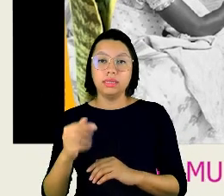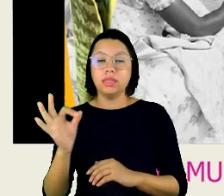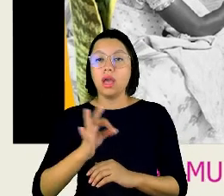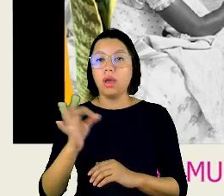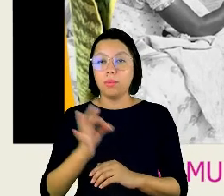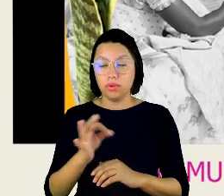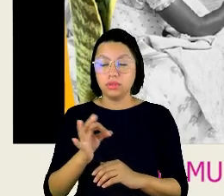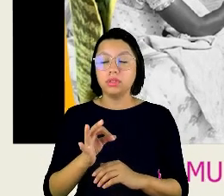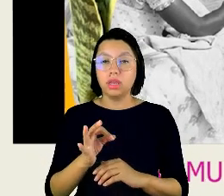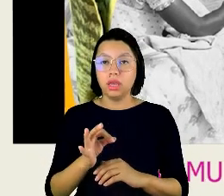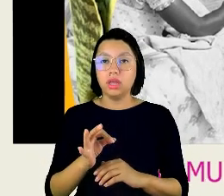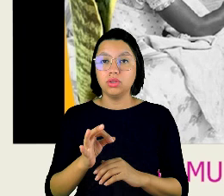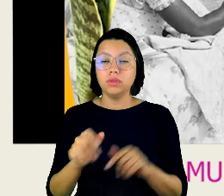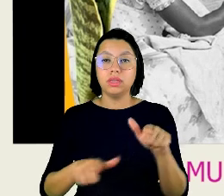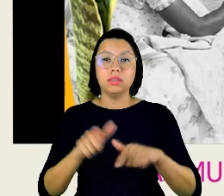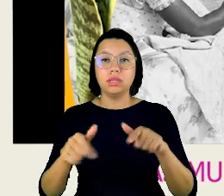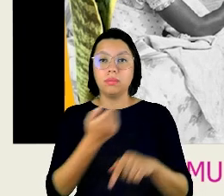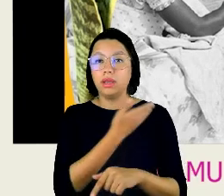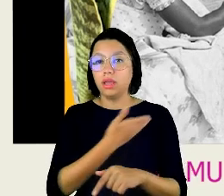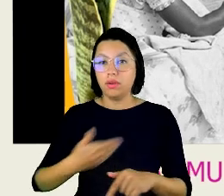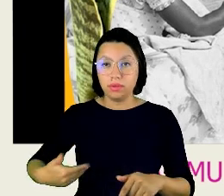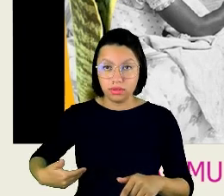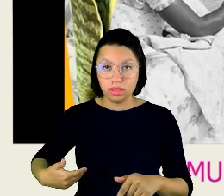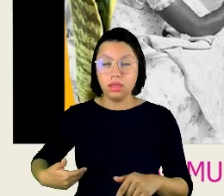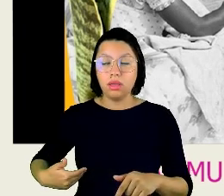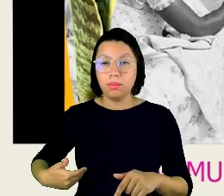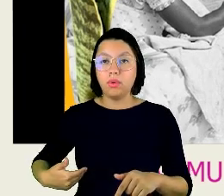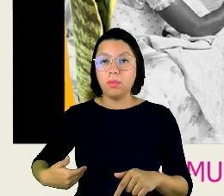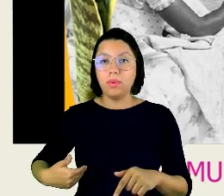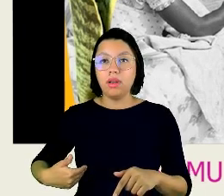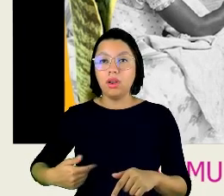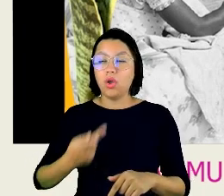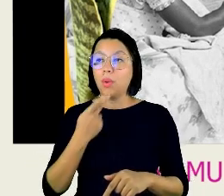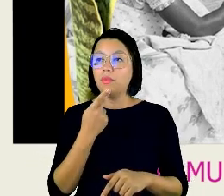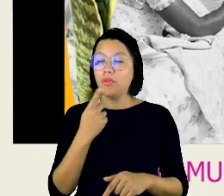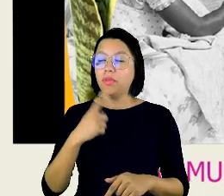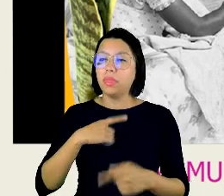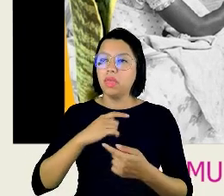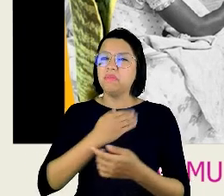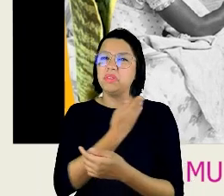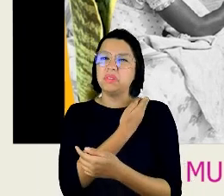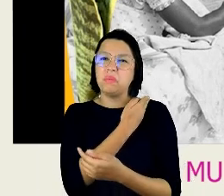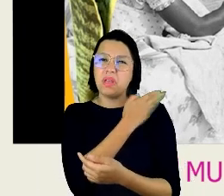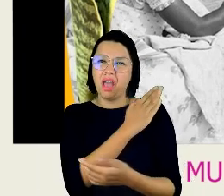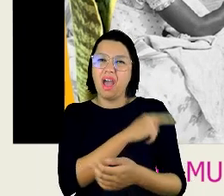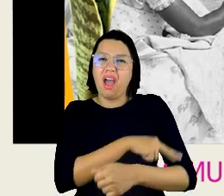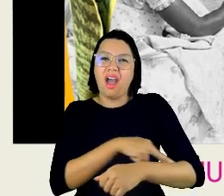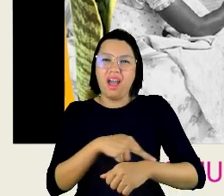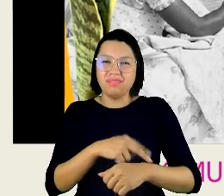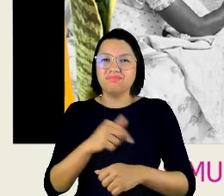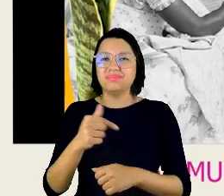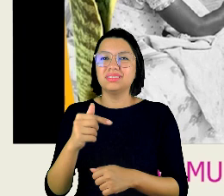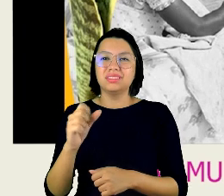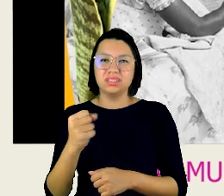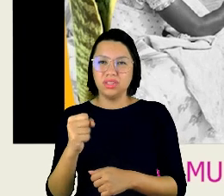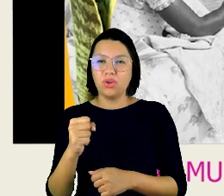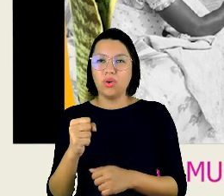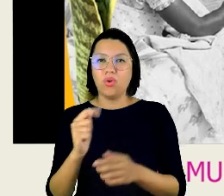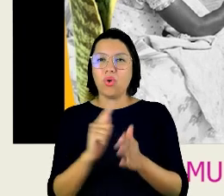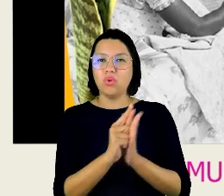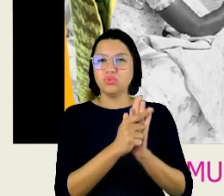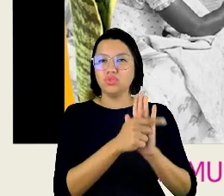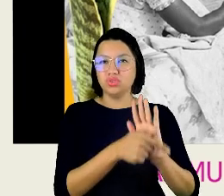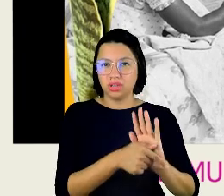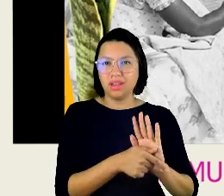da categoria que atuava na rede pública afirmou ter sofrido discriminação racial, né? E 78% discriminação de gênero.